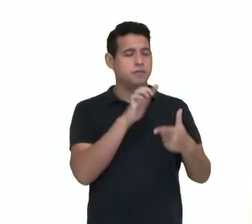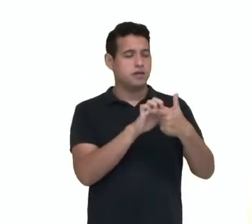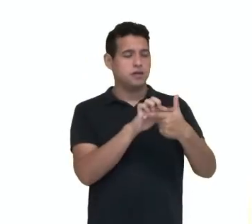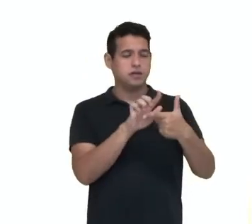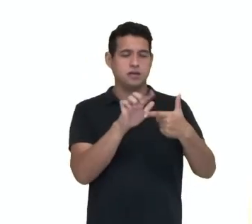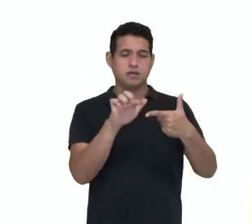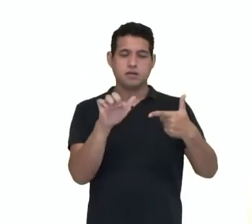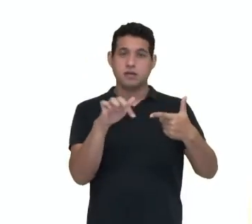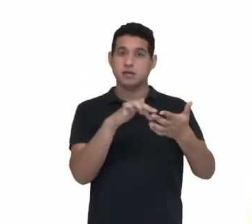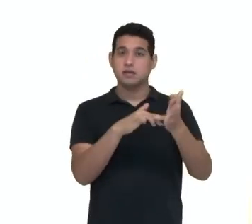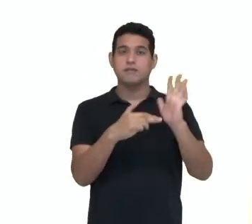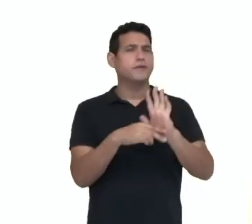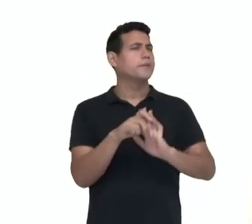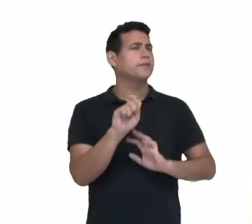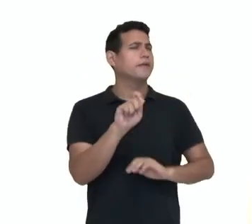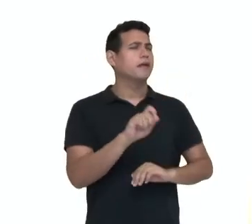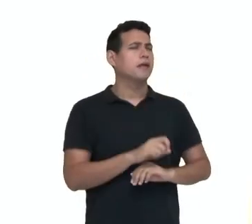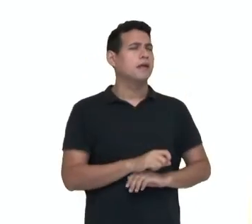afim é uma